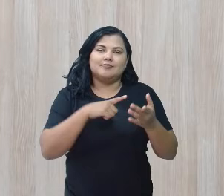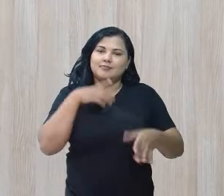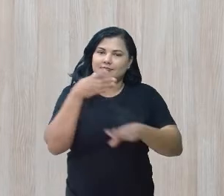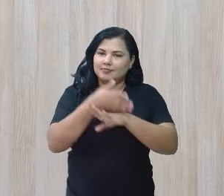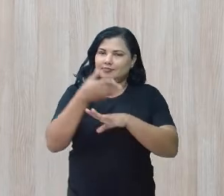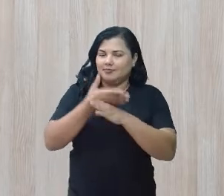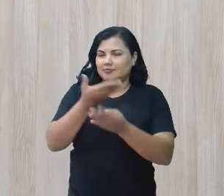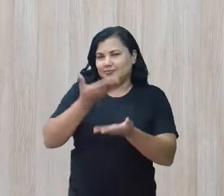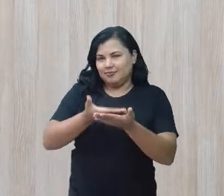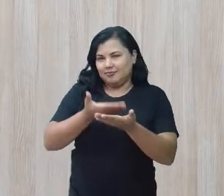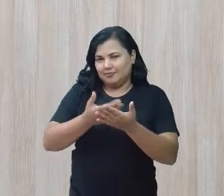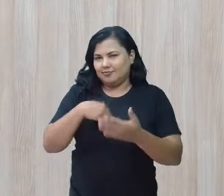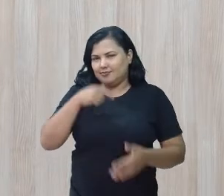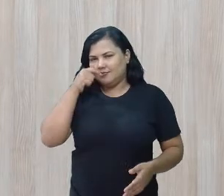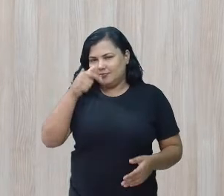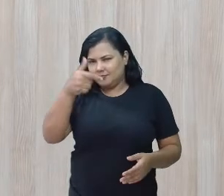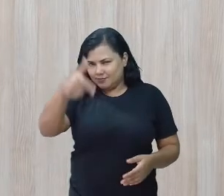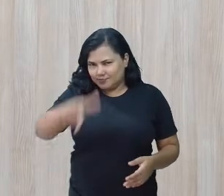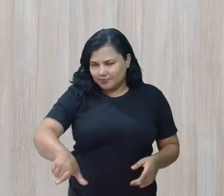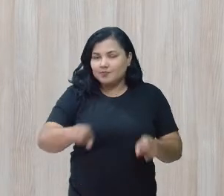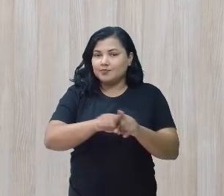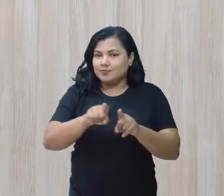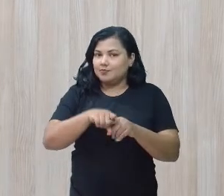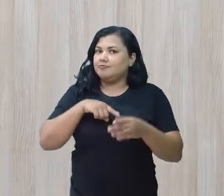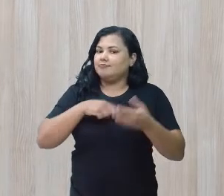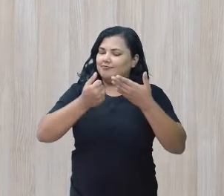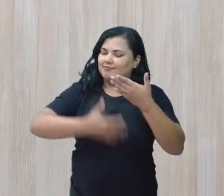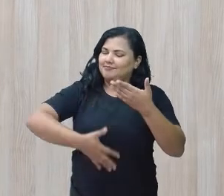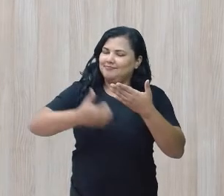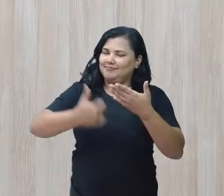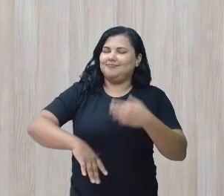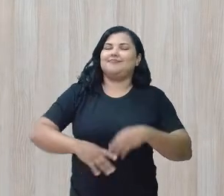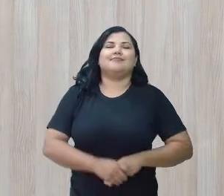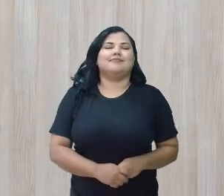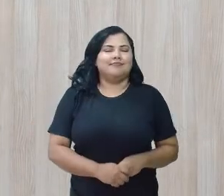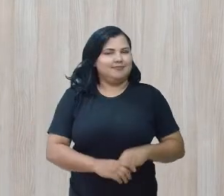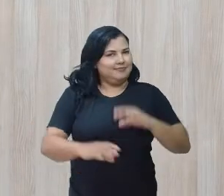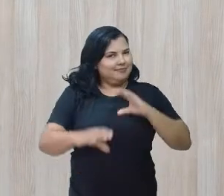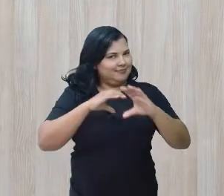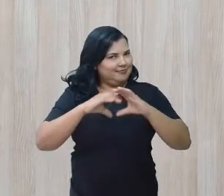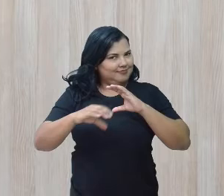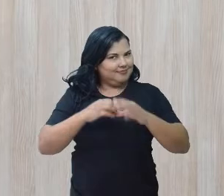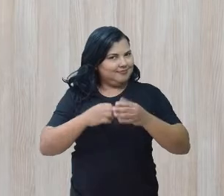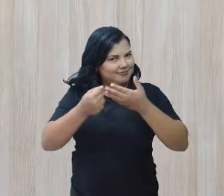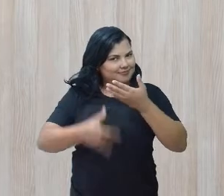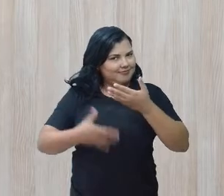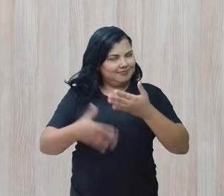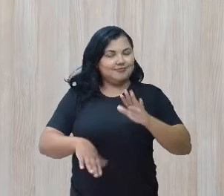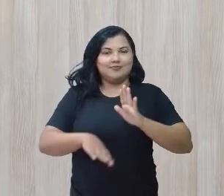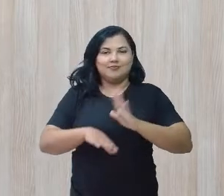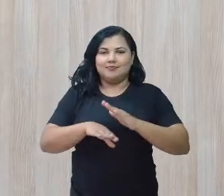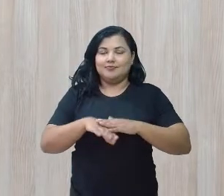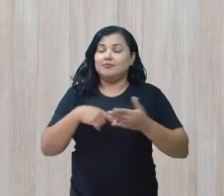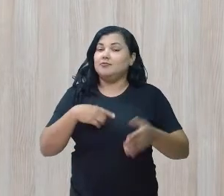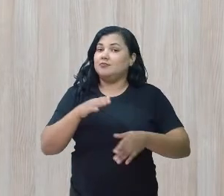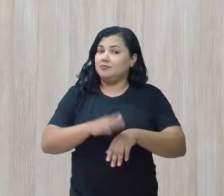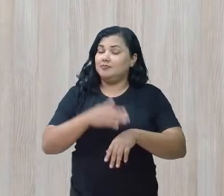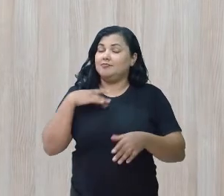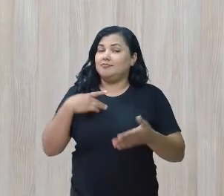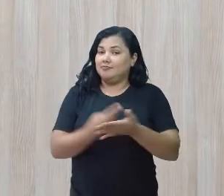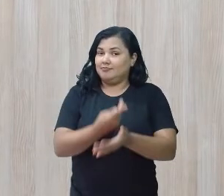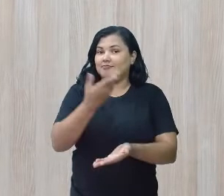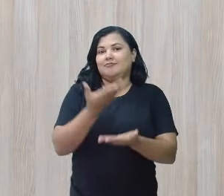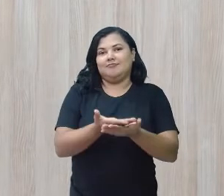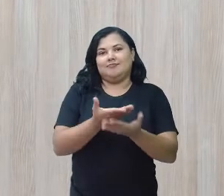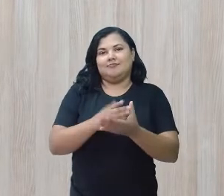não somente à aula para rever, mas também ao nosso chat, ou seja, a comunicação aqui em tempo real enquanto a aula acontece. Quem